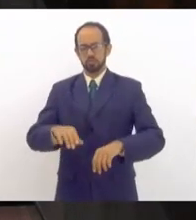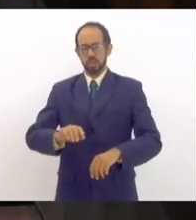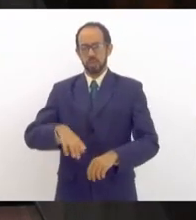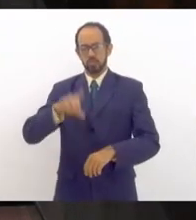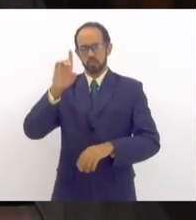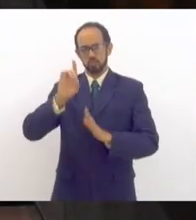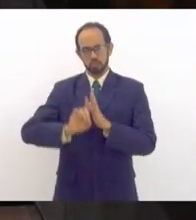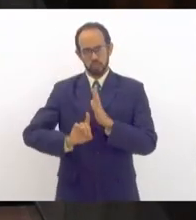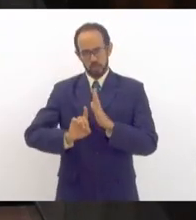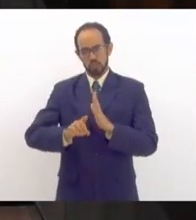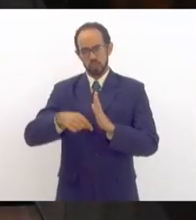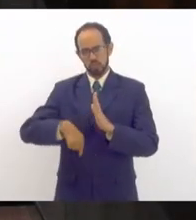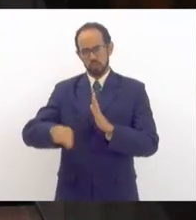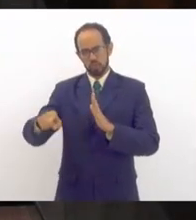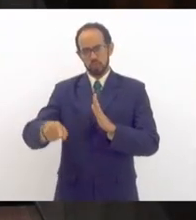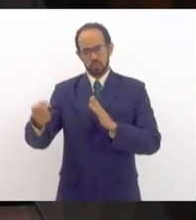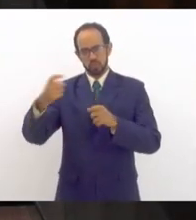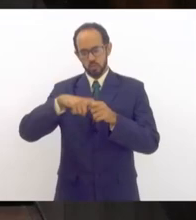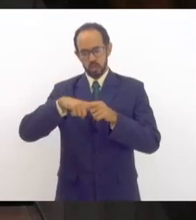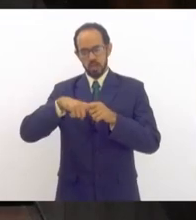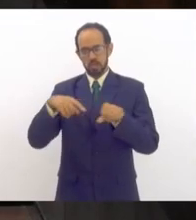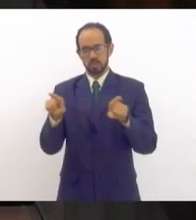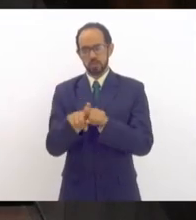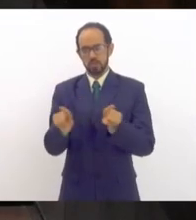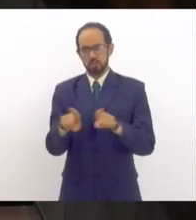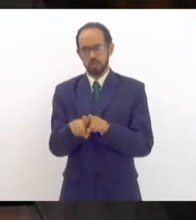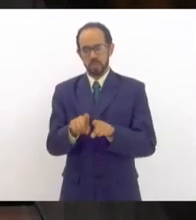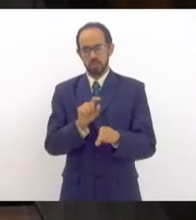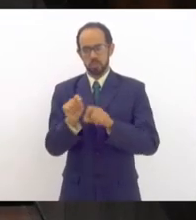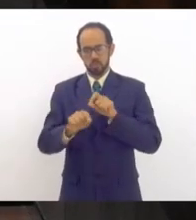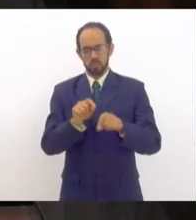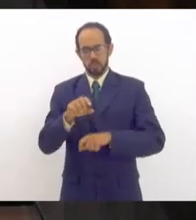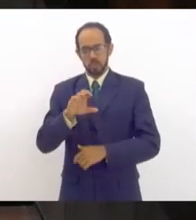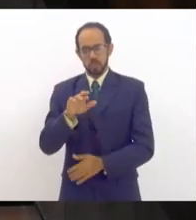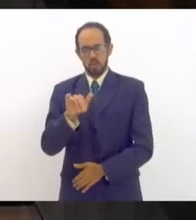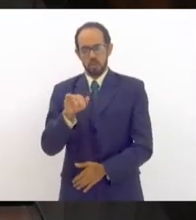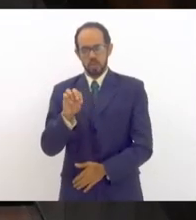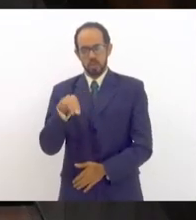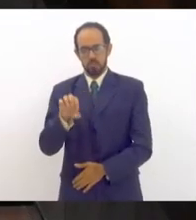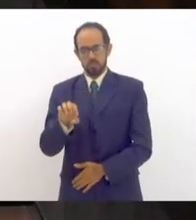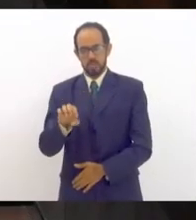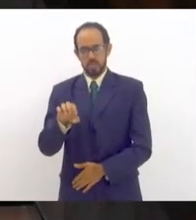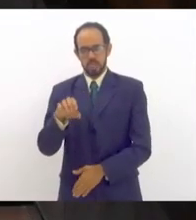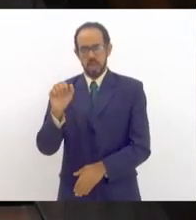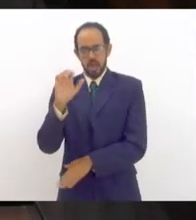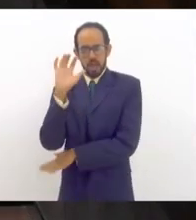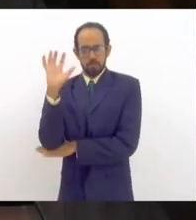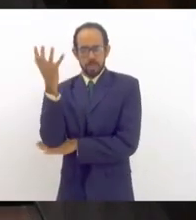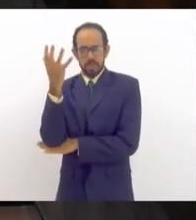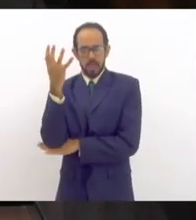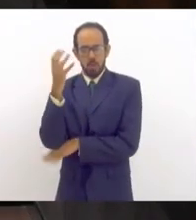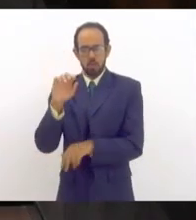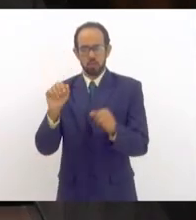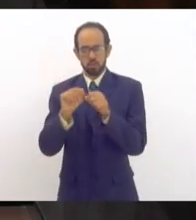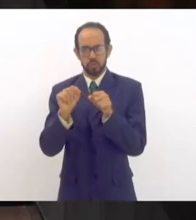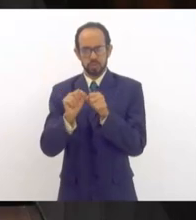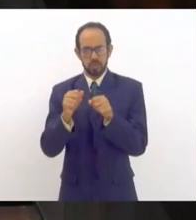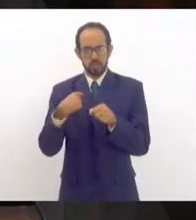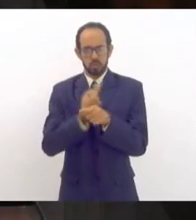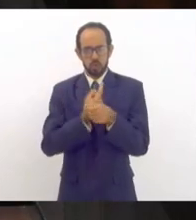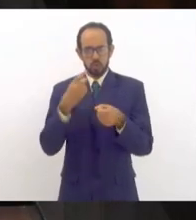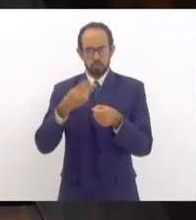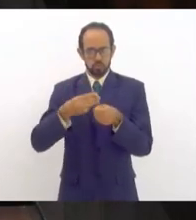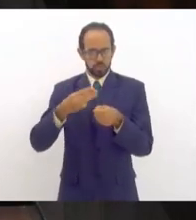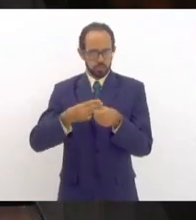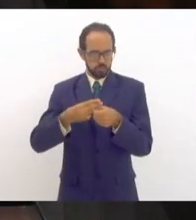ir e vir da tua população sem contar com os crimes ambientais que eles estão fazendo nosso município eu posso